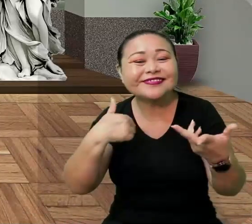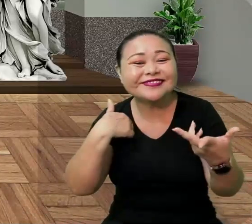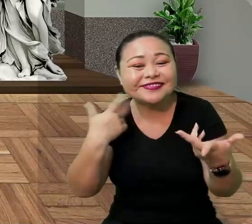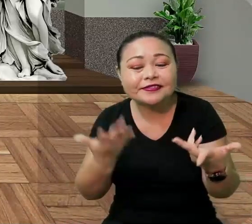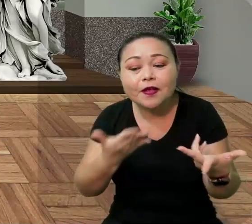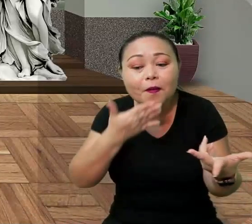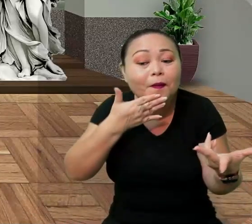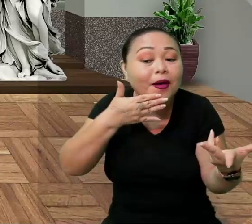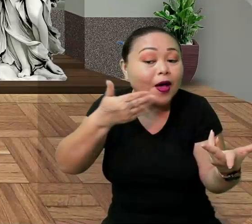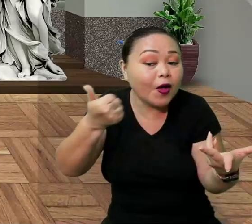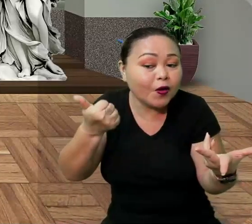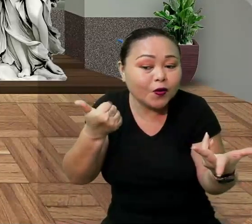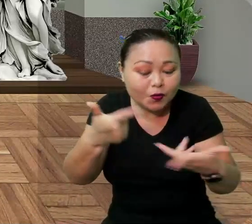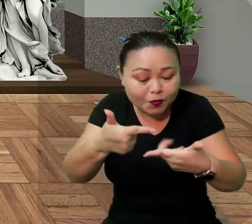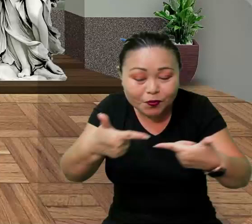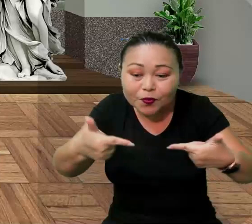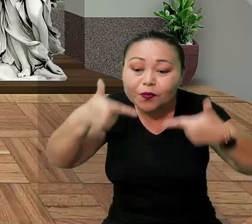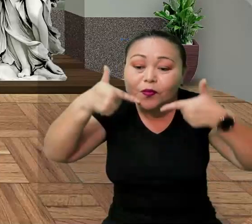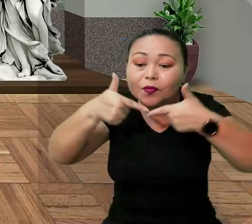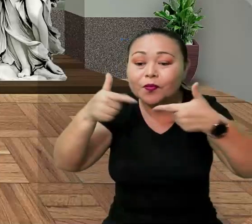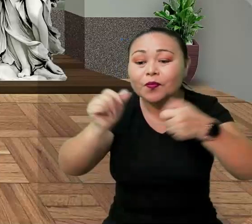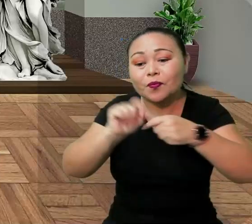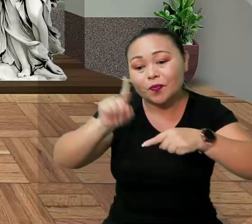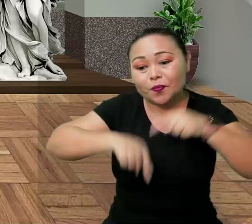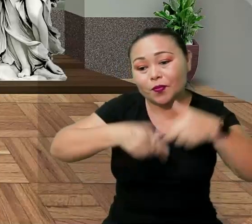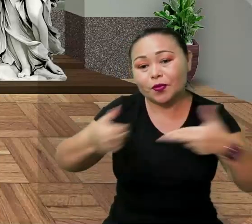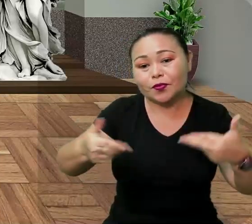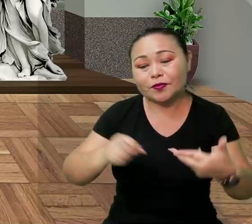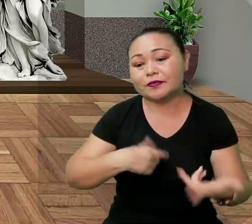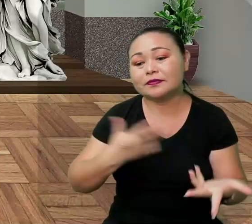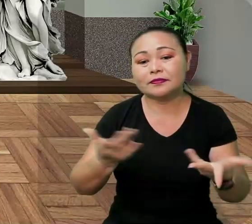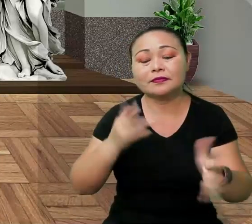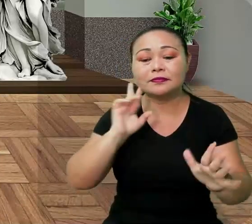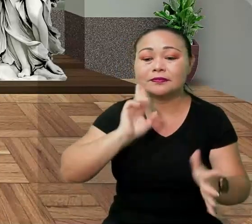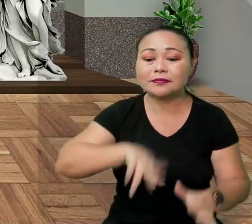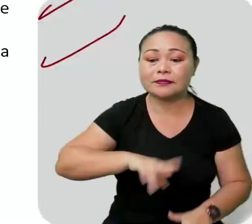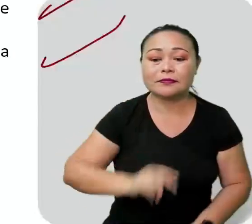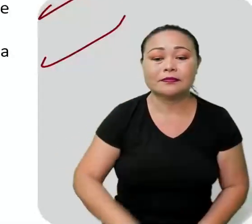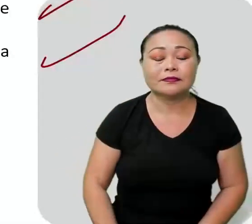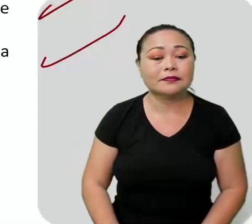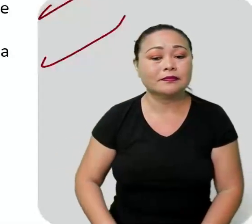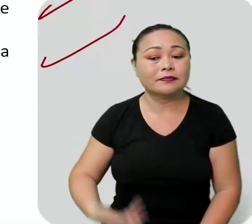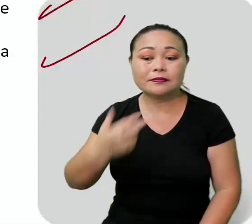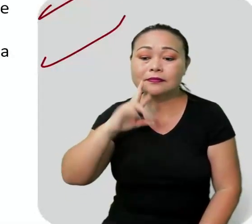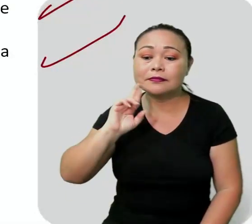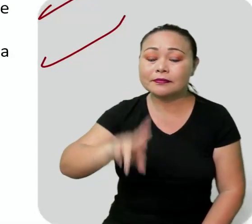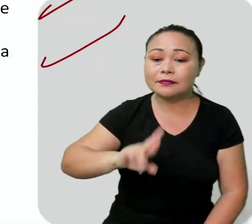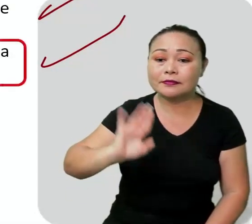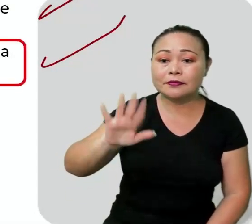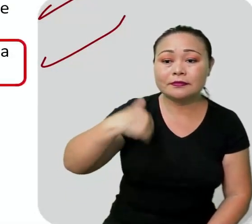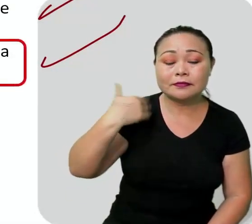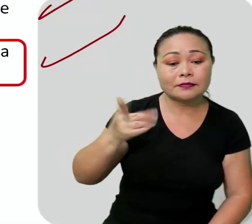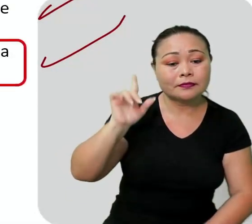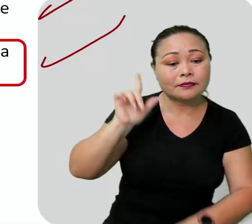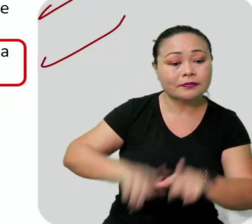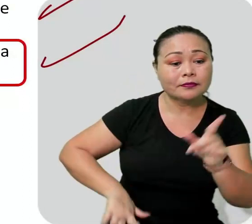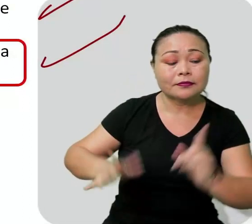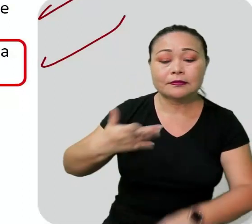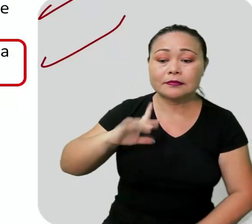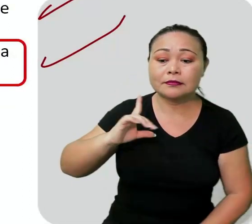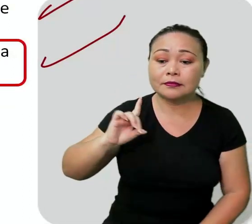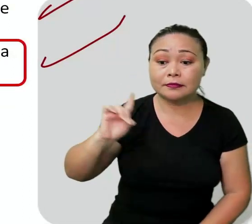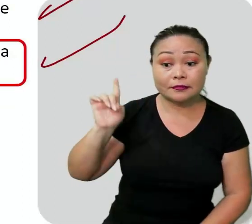Uma melhoria no produto. Tá, aluno? Vamos partir para a resposta? A resposta dessa questão, então, é a letra